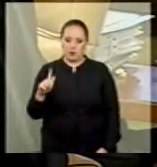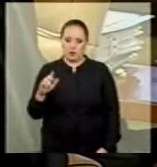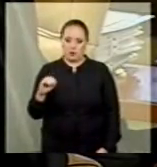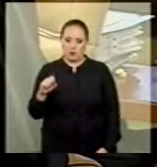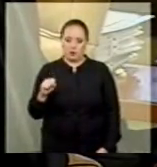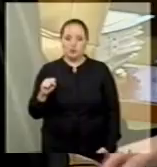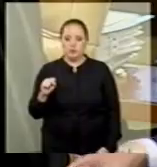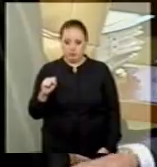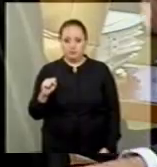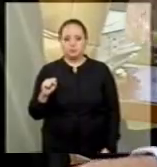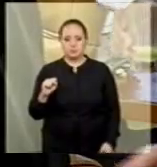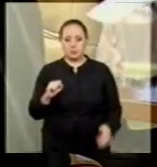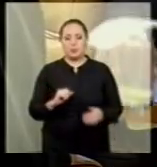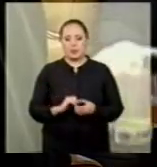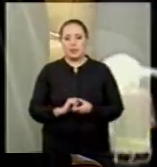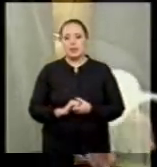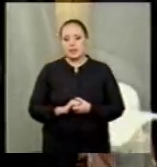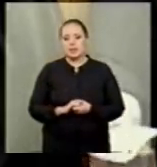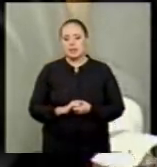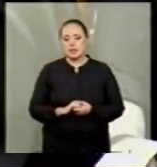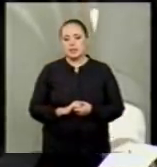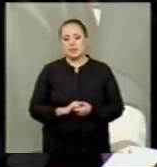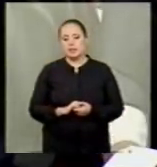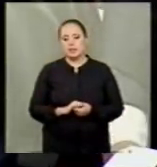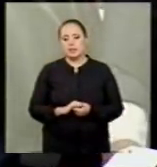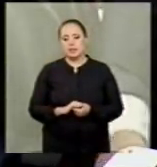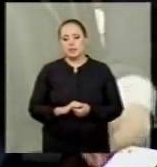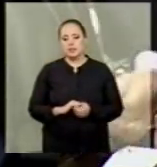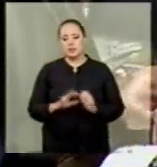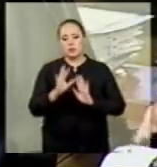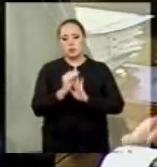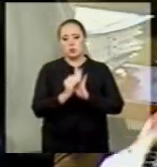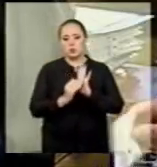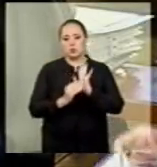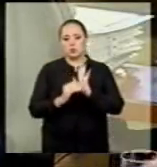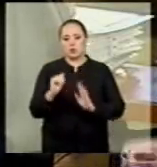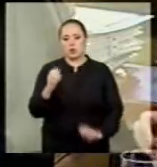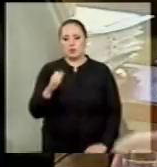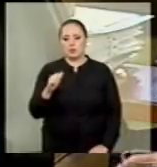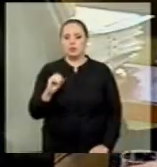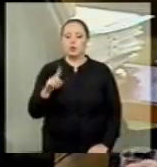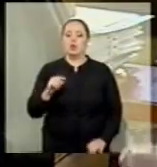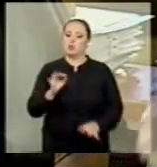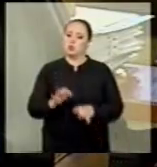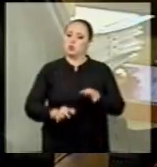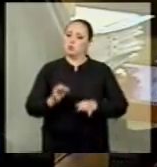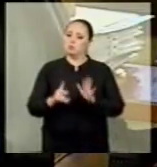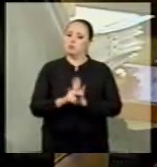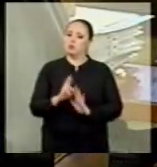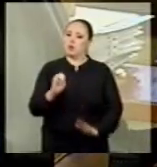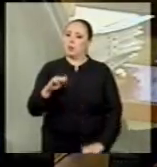e o objeto da ação é único e exclusivamente o julgamento desses embargos.